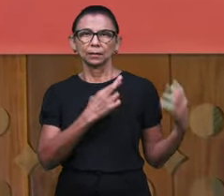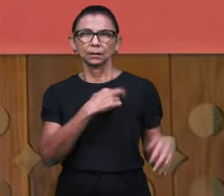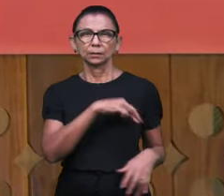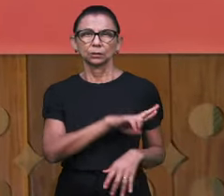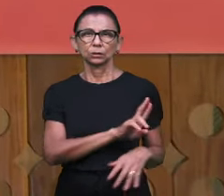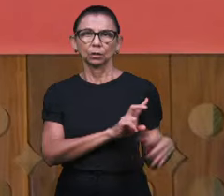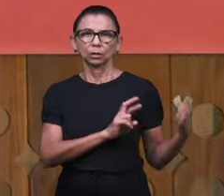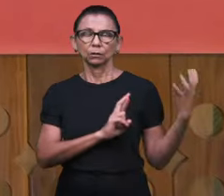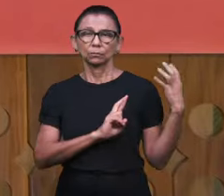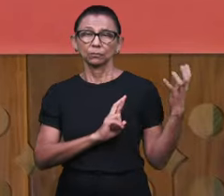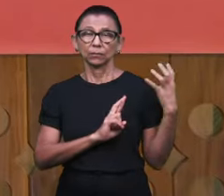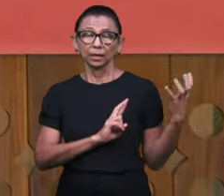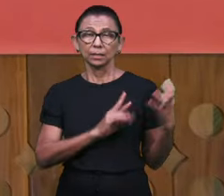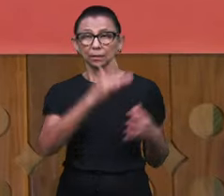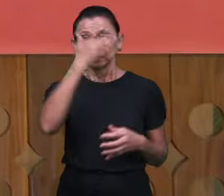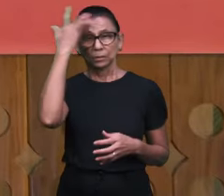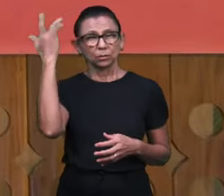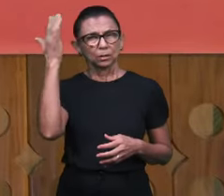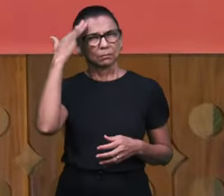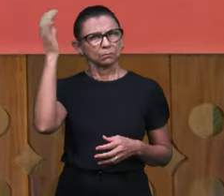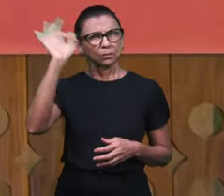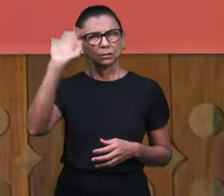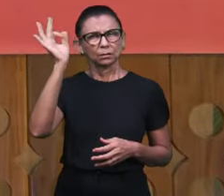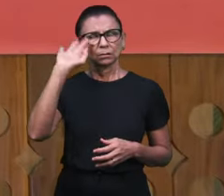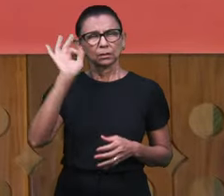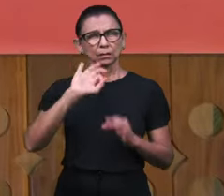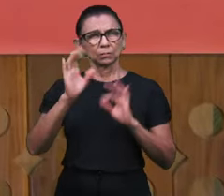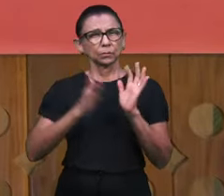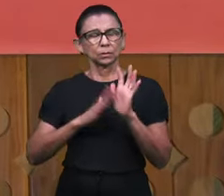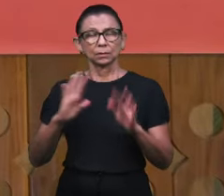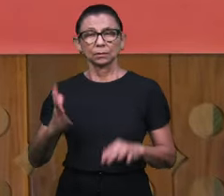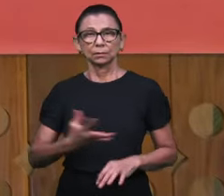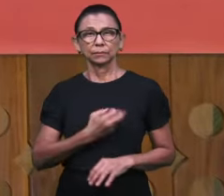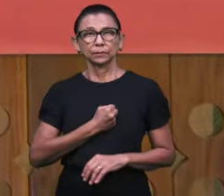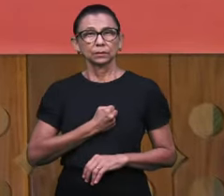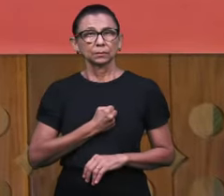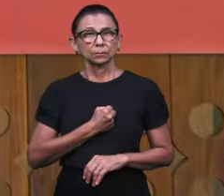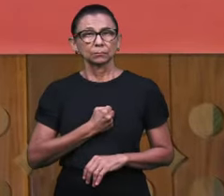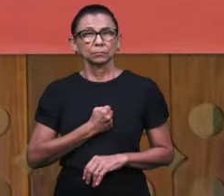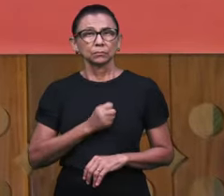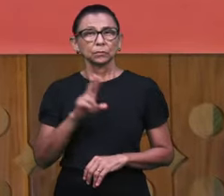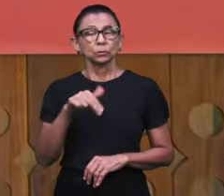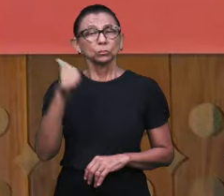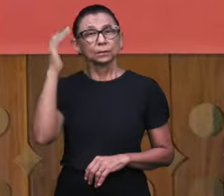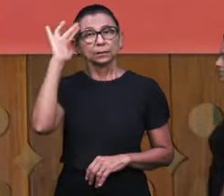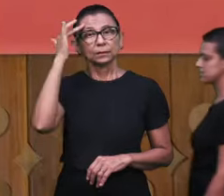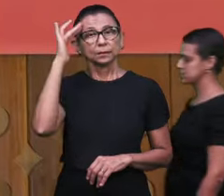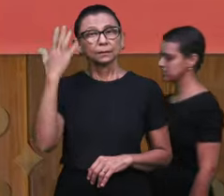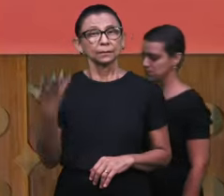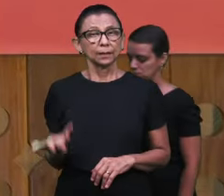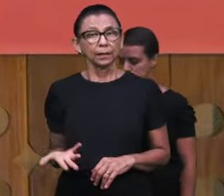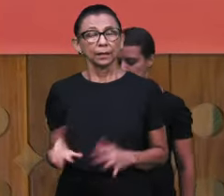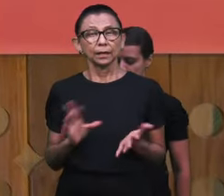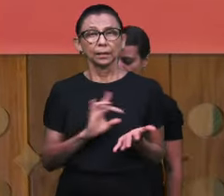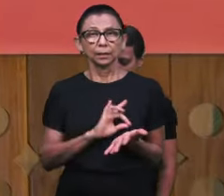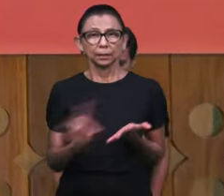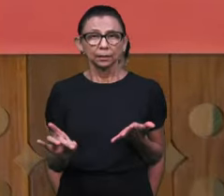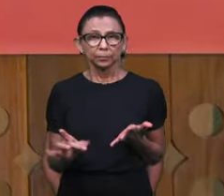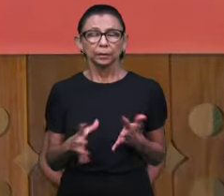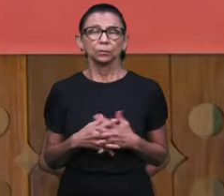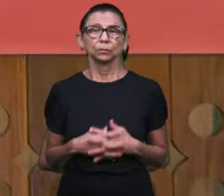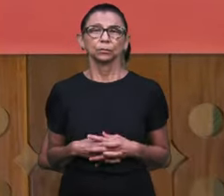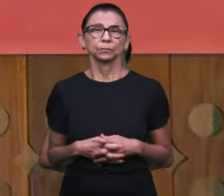não entendem o projeto, não vão entender nunca, são os inimigos da cruz de Cristo.